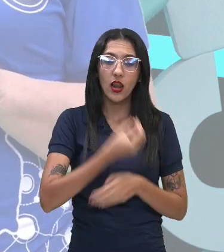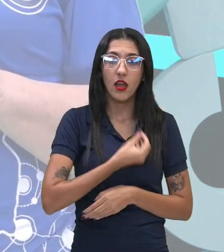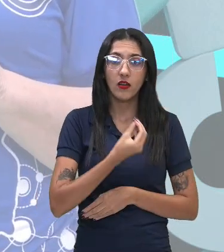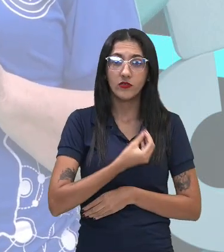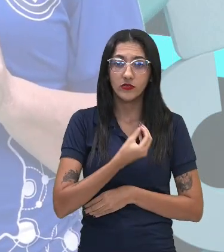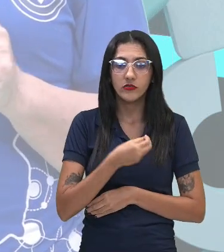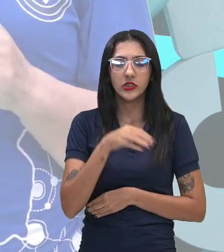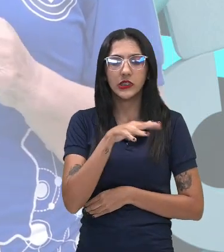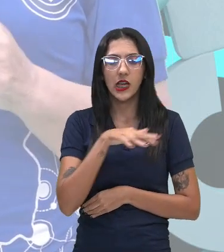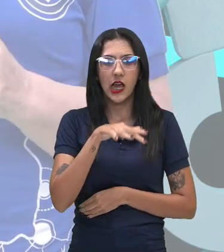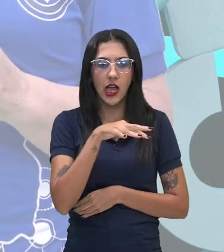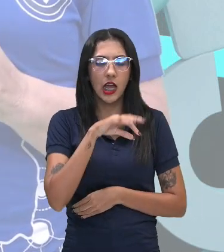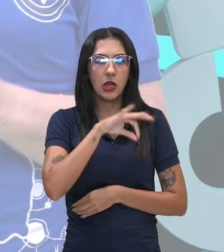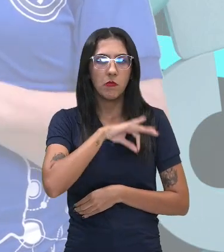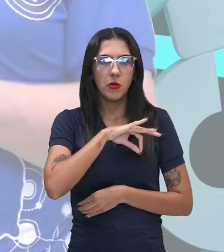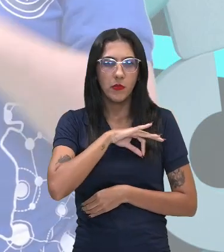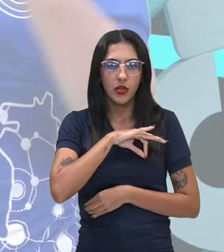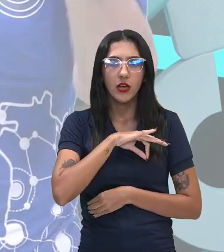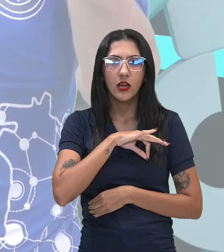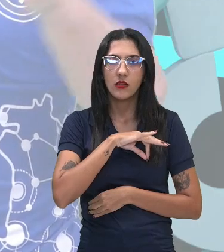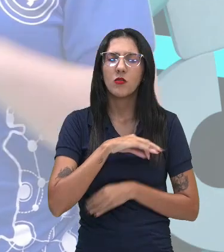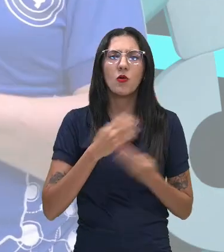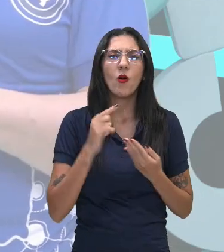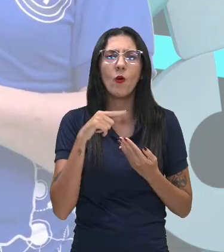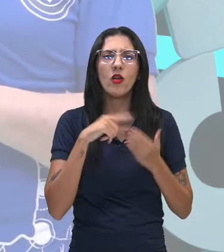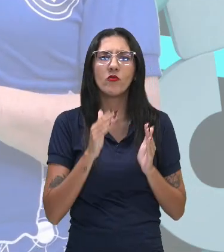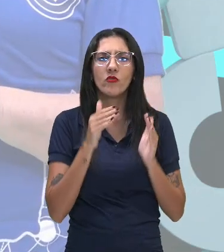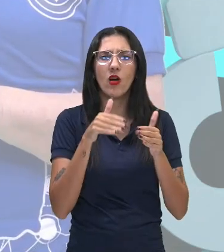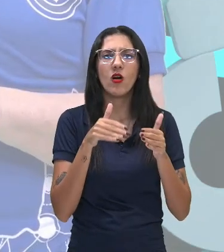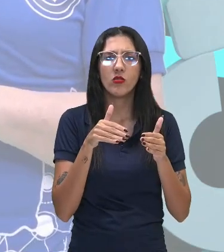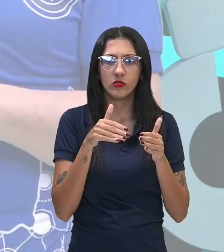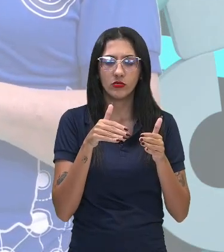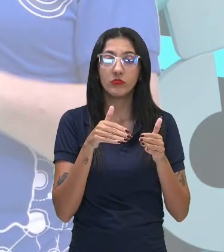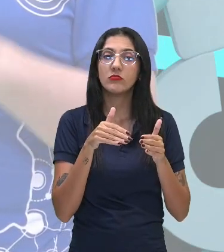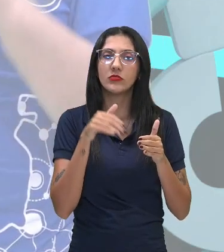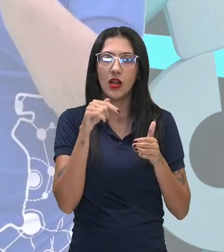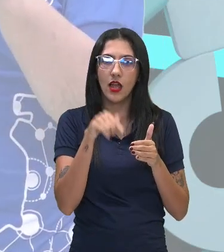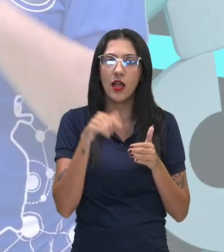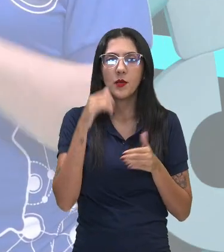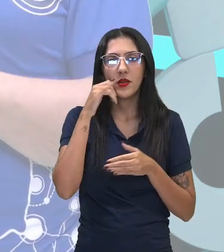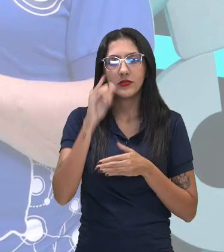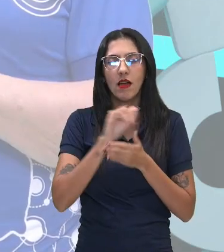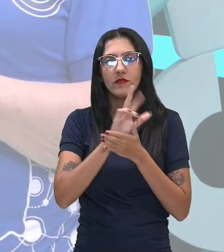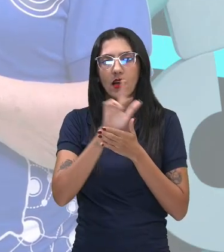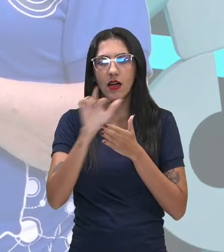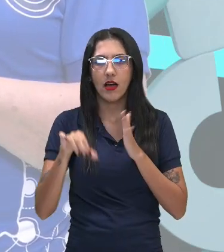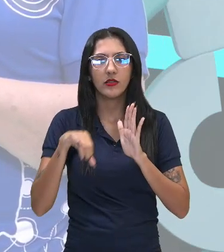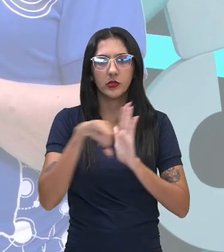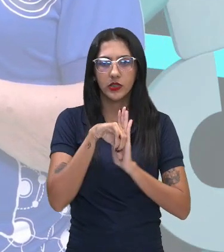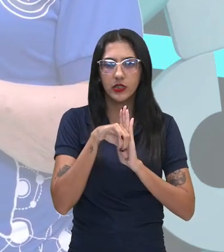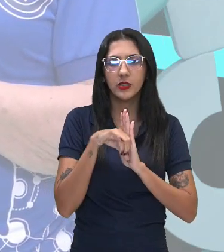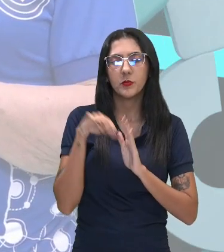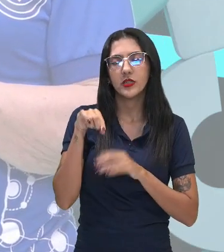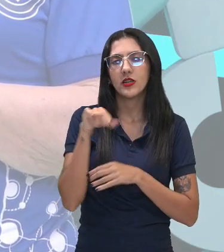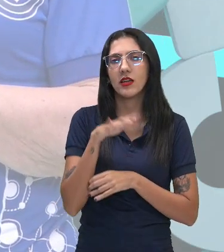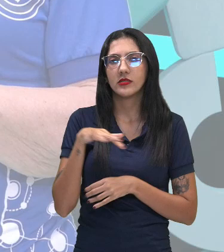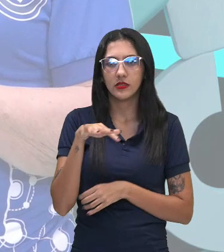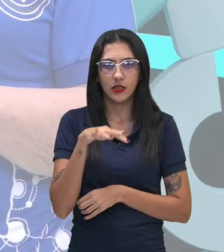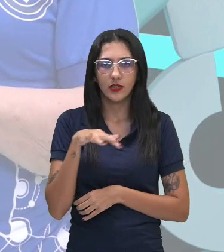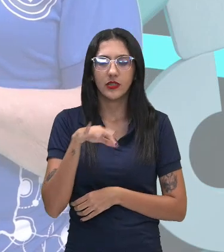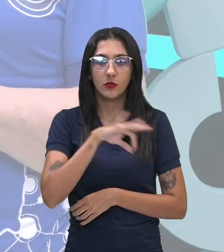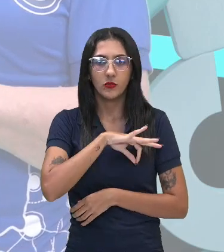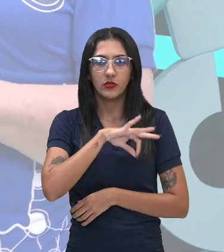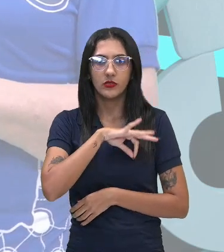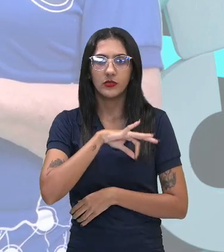para combater roubos. É a finalidade para a qual ela está nesse lugar, nessa 11ª